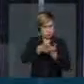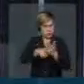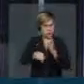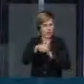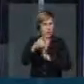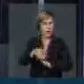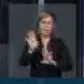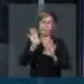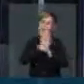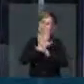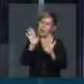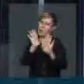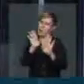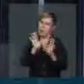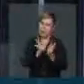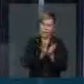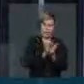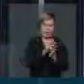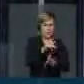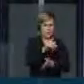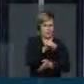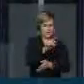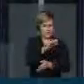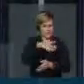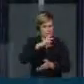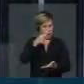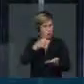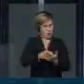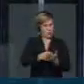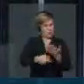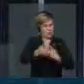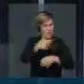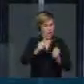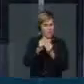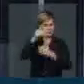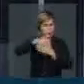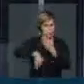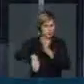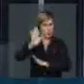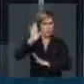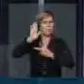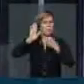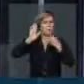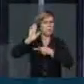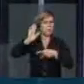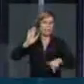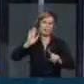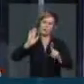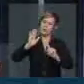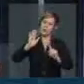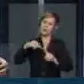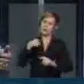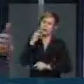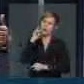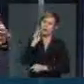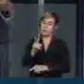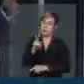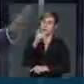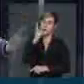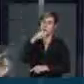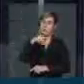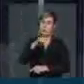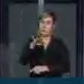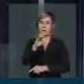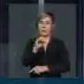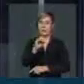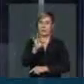osmose, como se o partido já estivesse obrigado a estar em eleição presidencial. Estou aqui olhando o nosso deputado Miro Teixeira, que tem toda